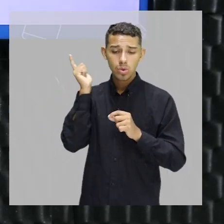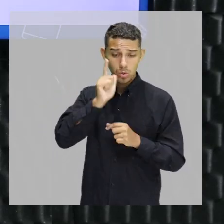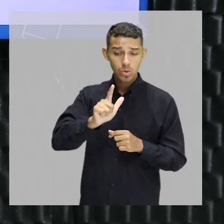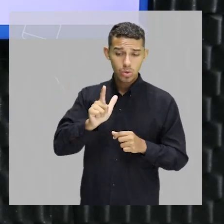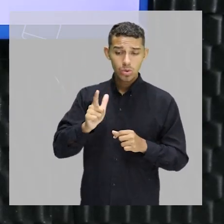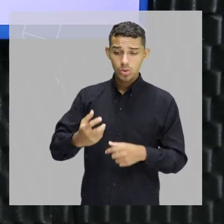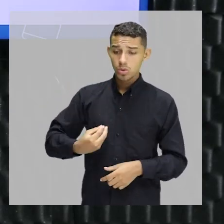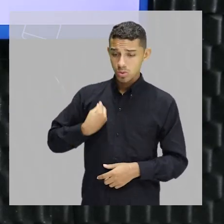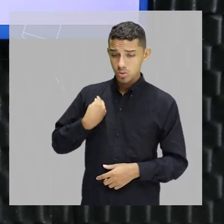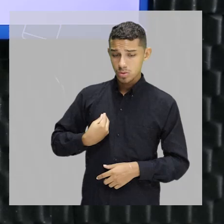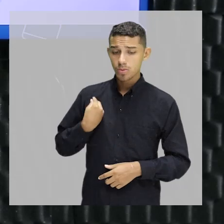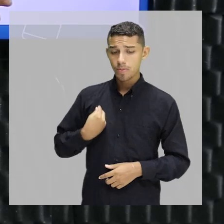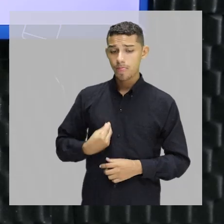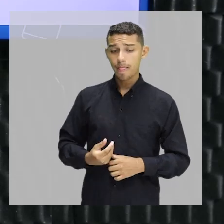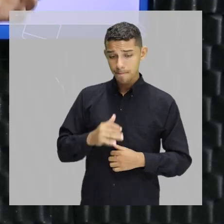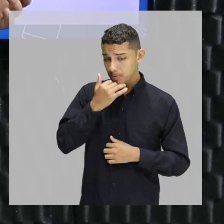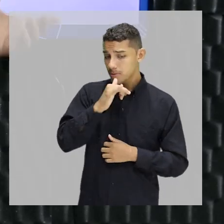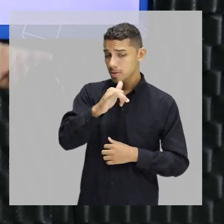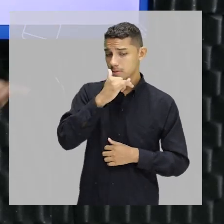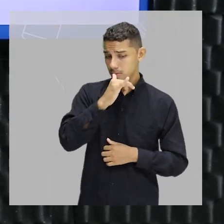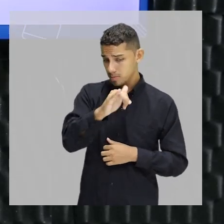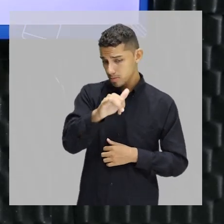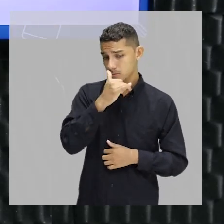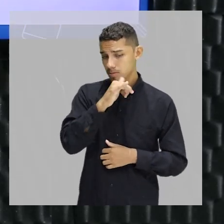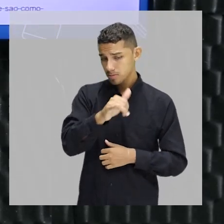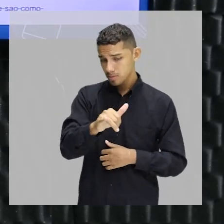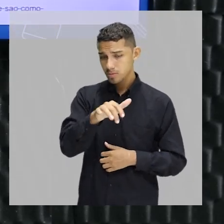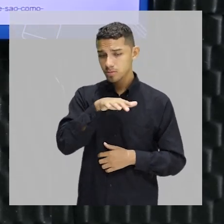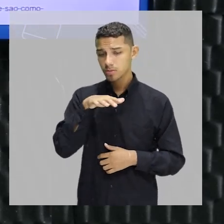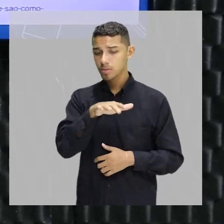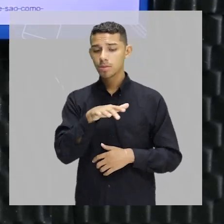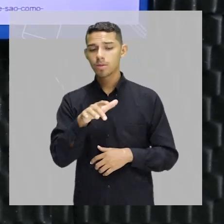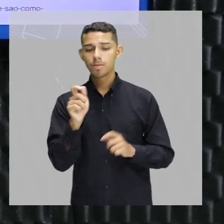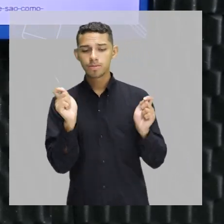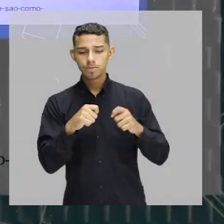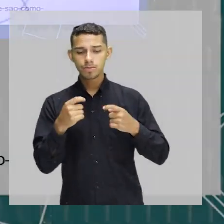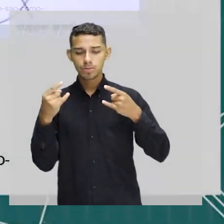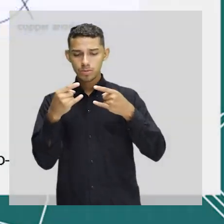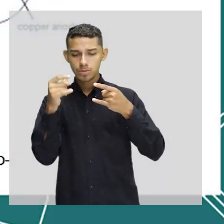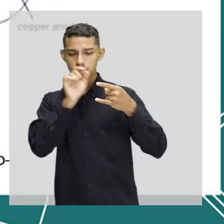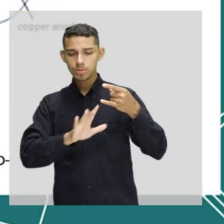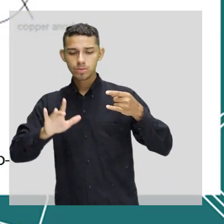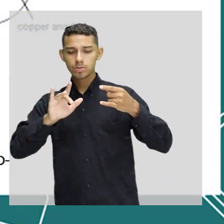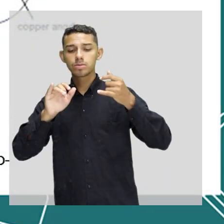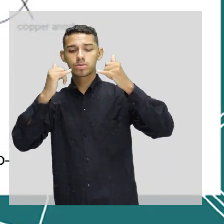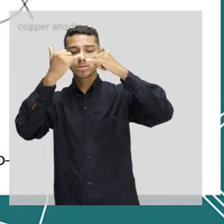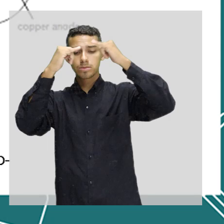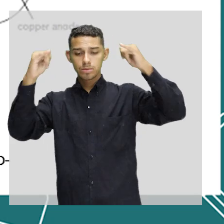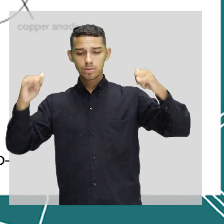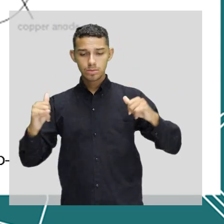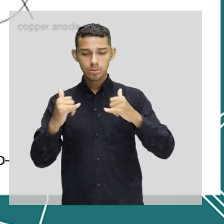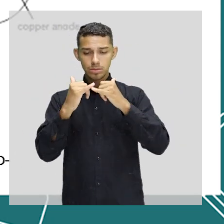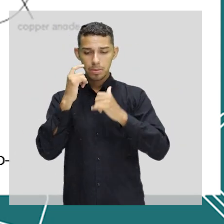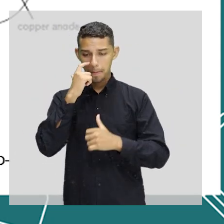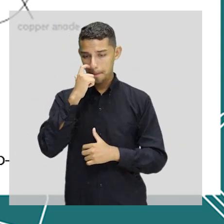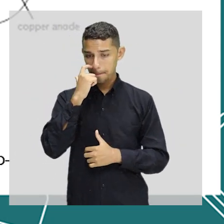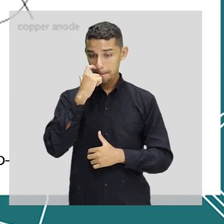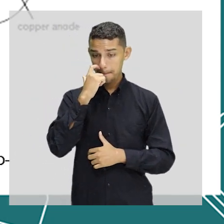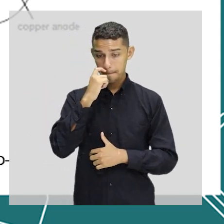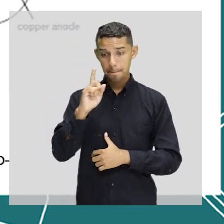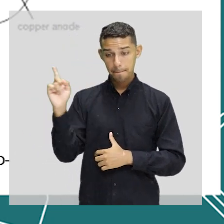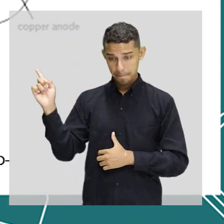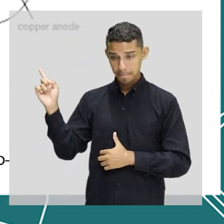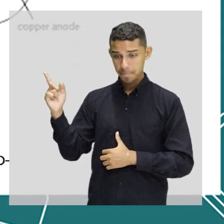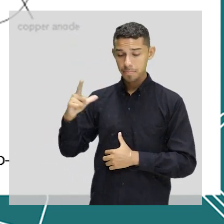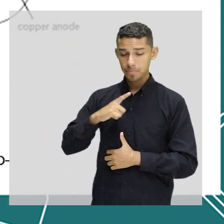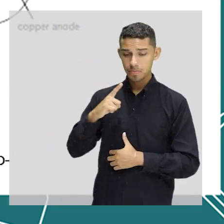E os eletrostáticos lidam com campos elétricos constantes, ok? Então nós temos aqui, ó, um acelerador linear, né, que é o nosso